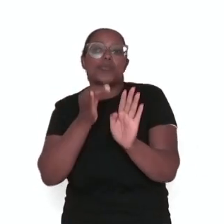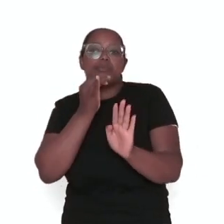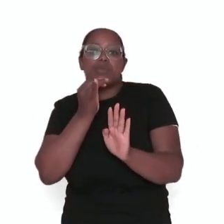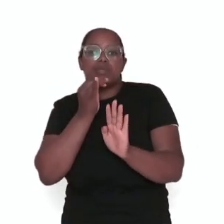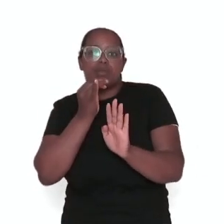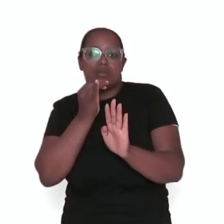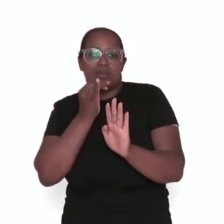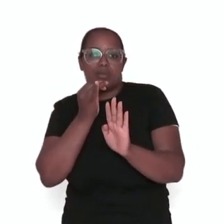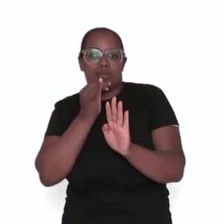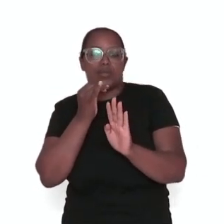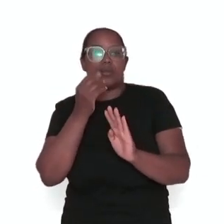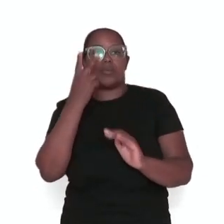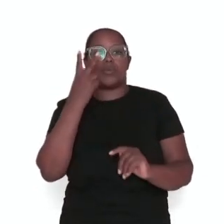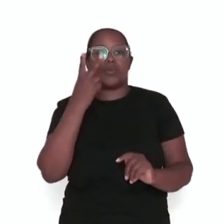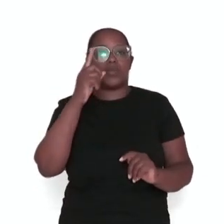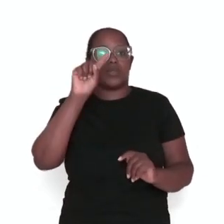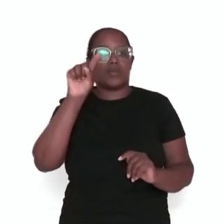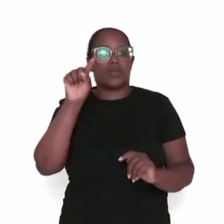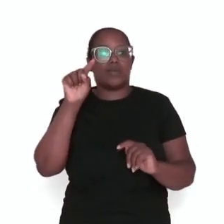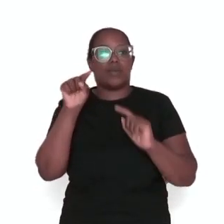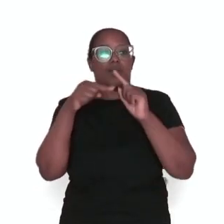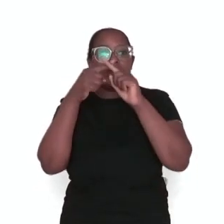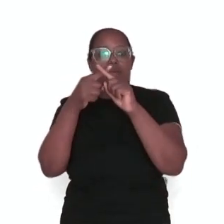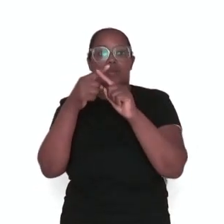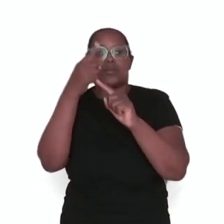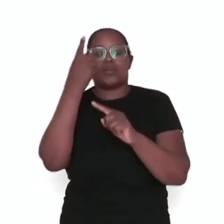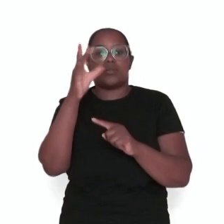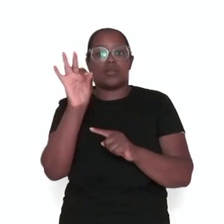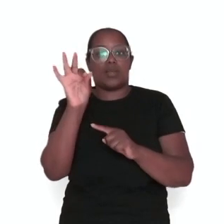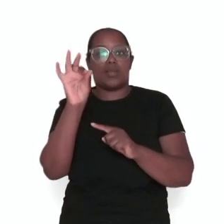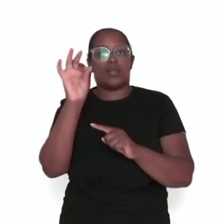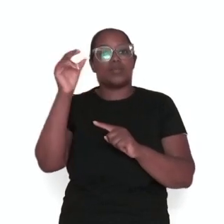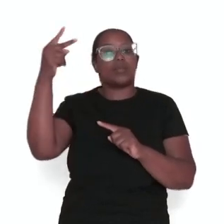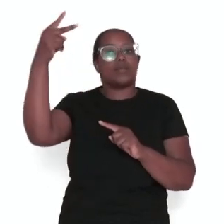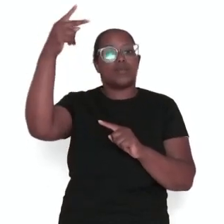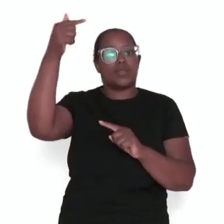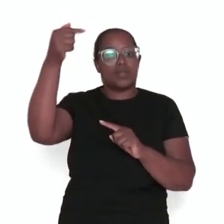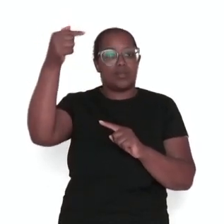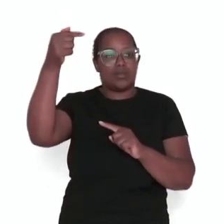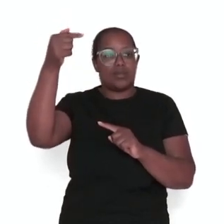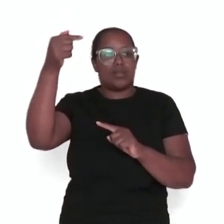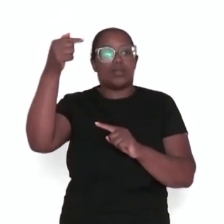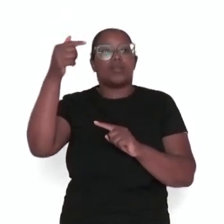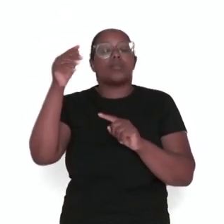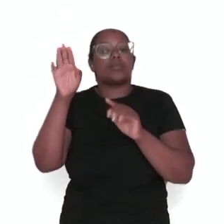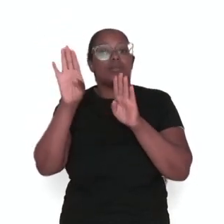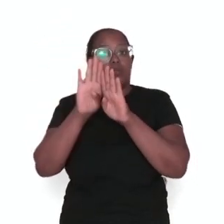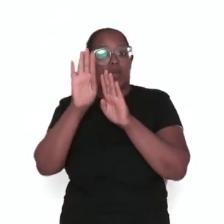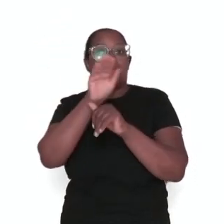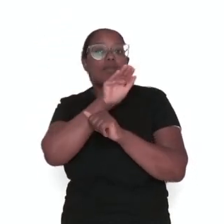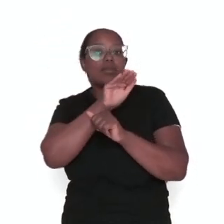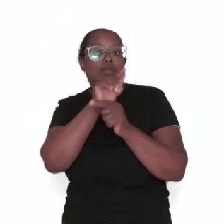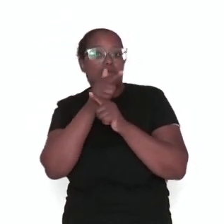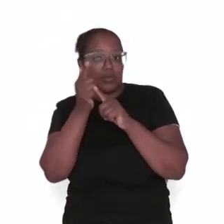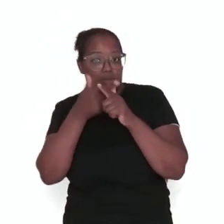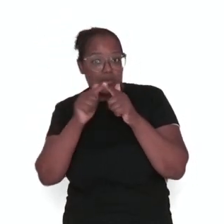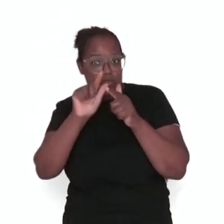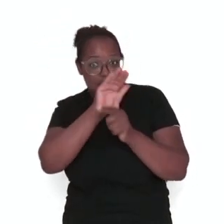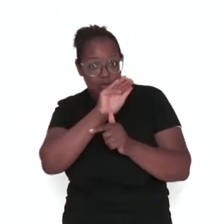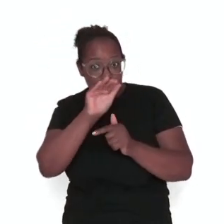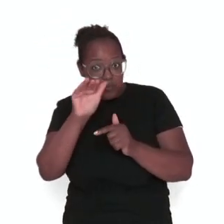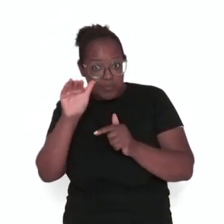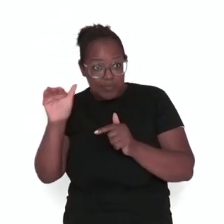Sol, que é 2 vezes 10 elevado a 27. Reescreveu no denominador para fazer a comparação